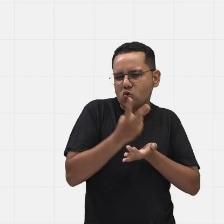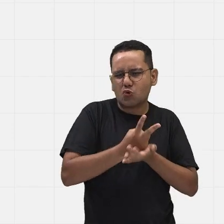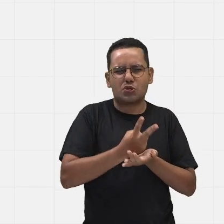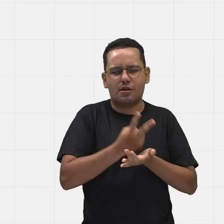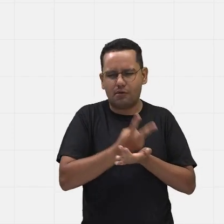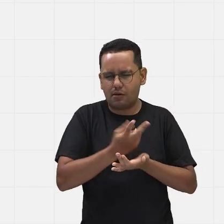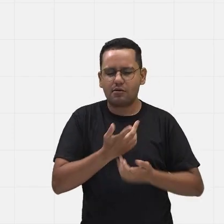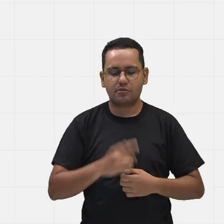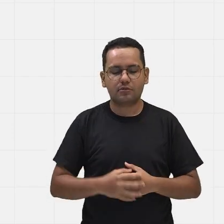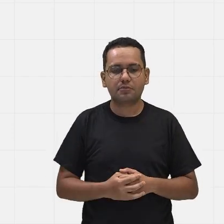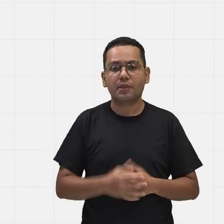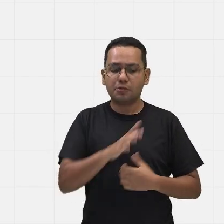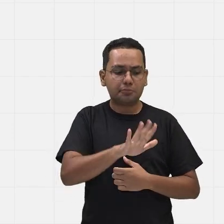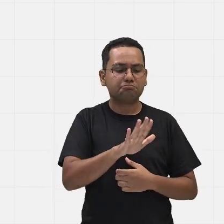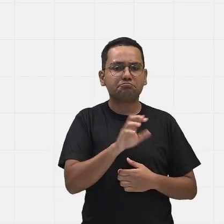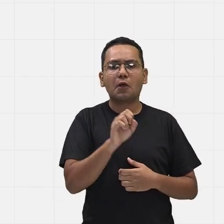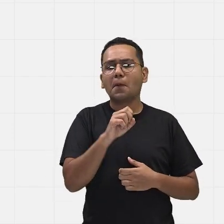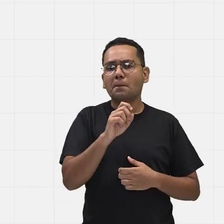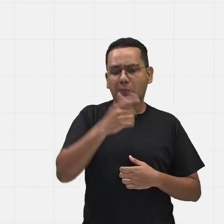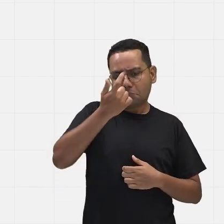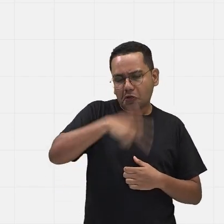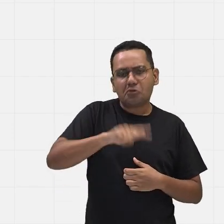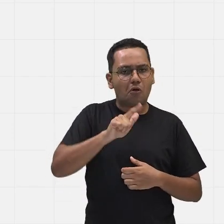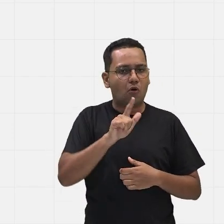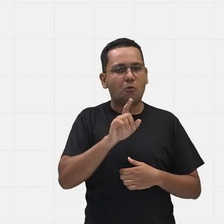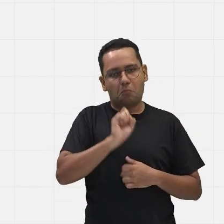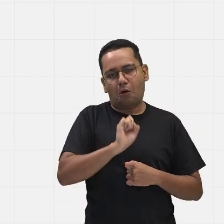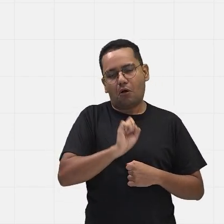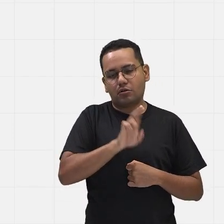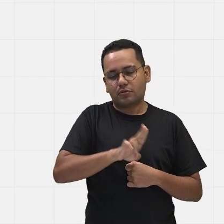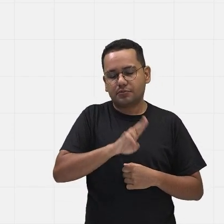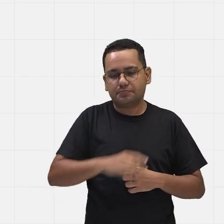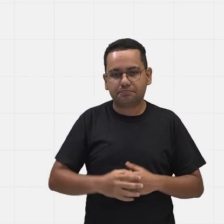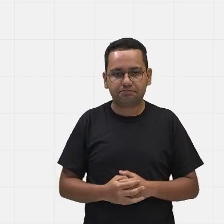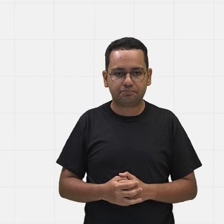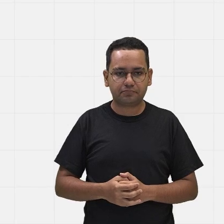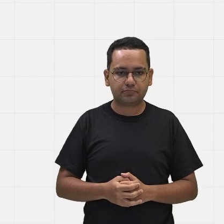outro dia, aí já vai ficar lá salva a sua senha, ok?